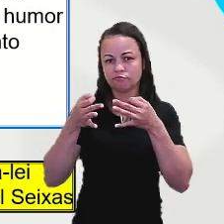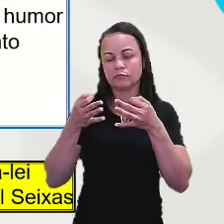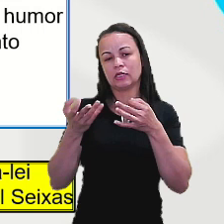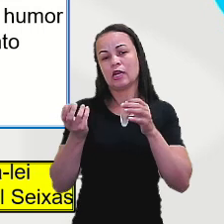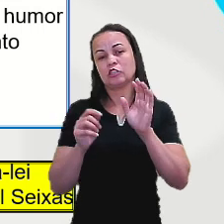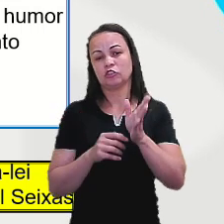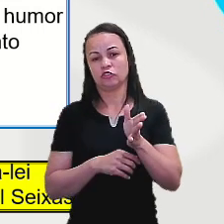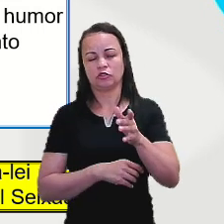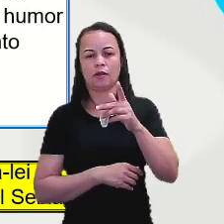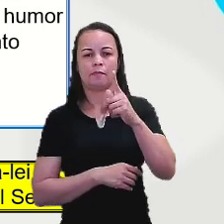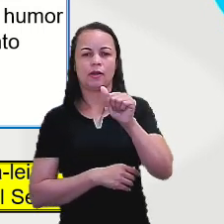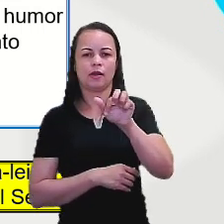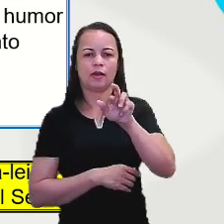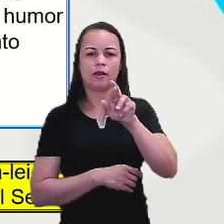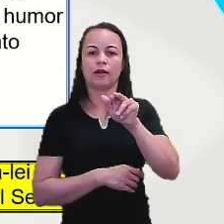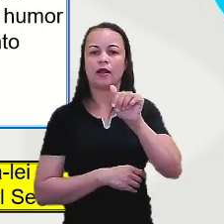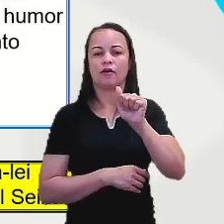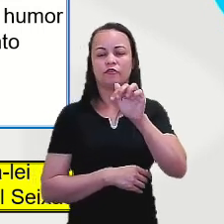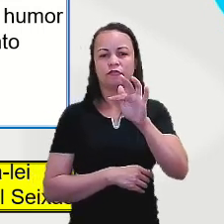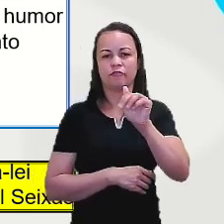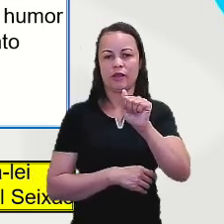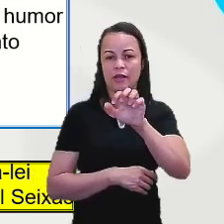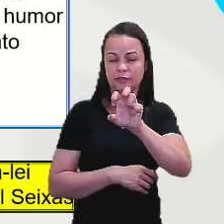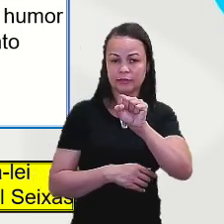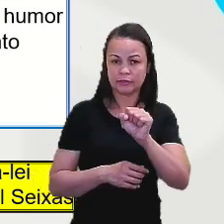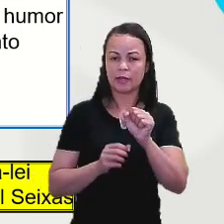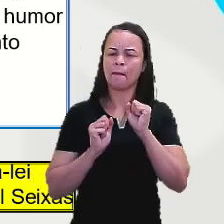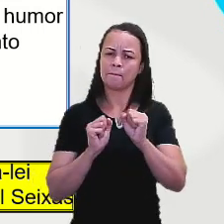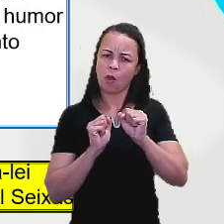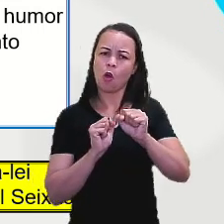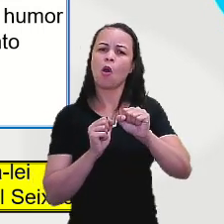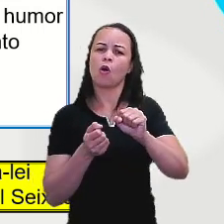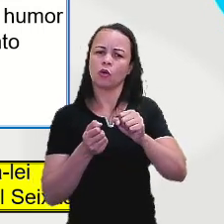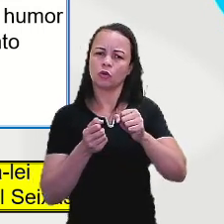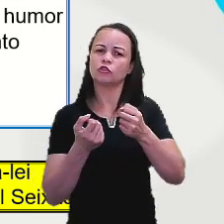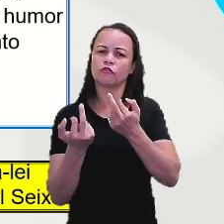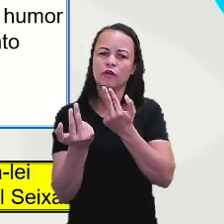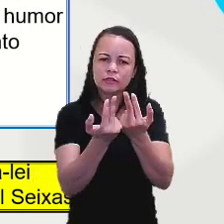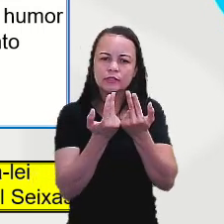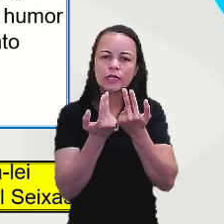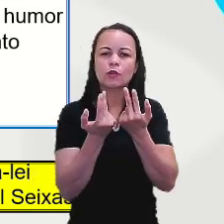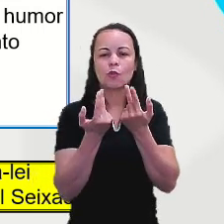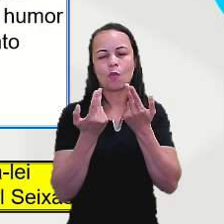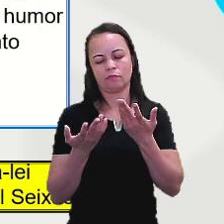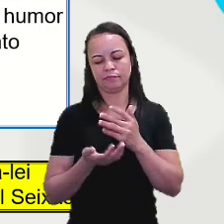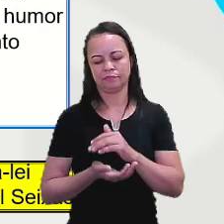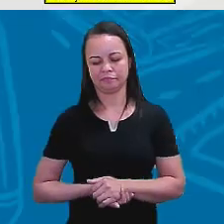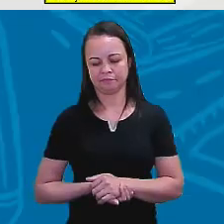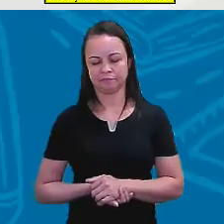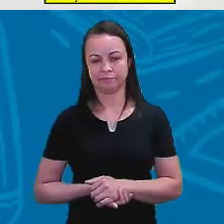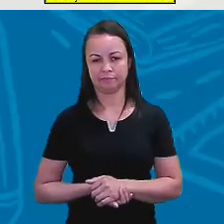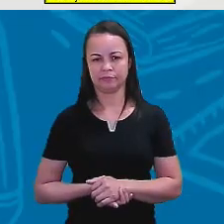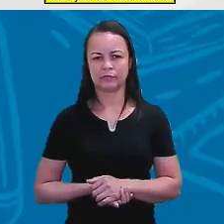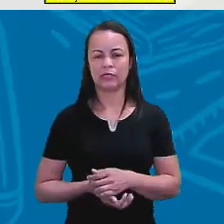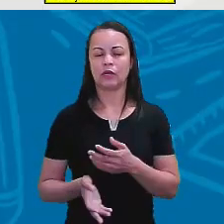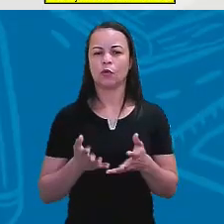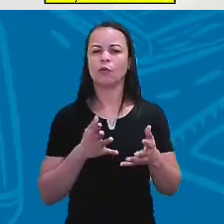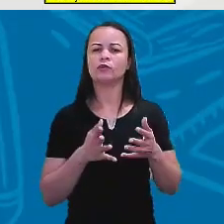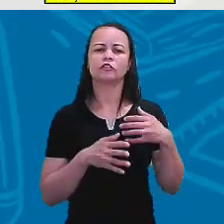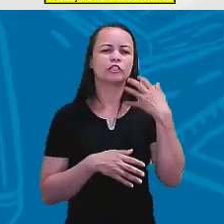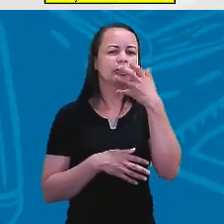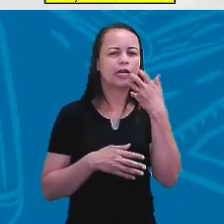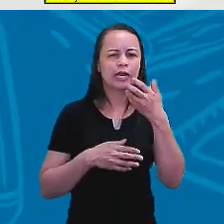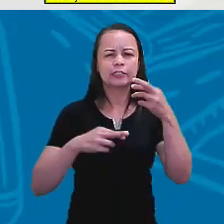de assunto, quase um reconto de tudo, e assim posso imitar. Aí, quando a gente canta, é no